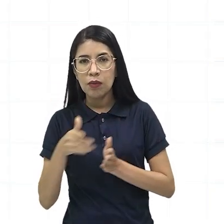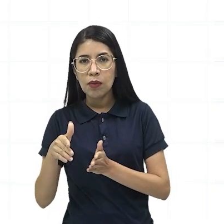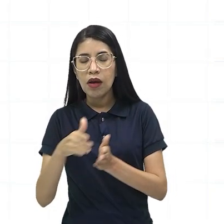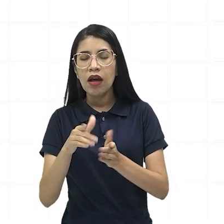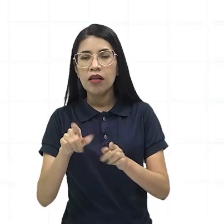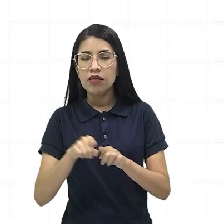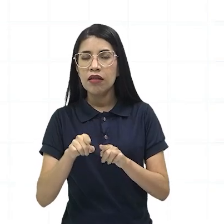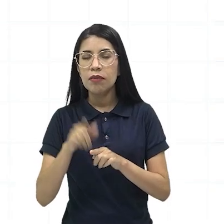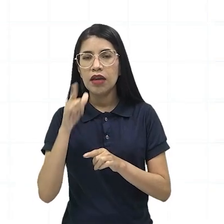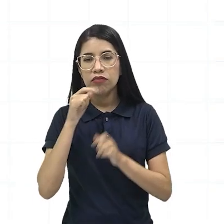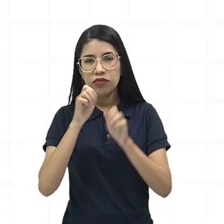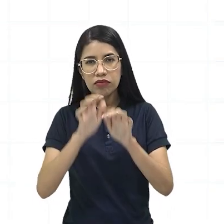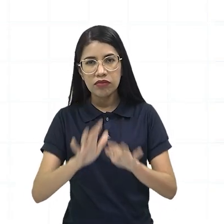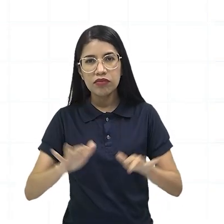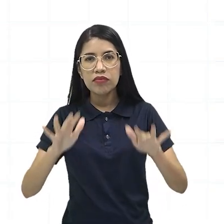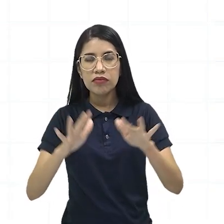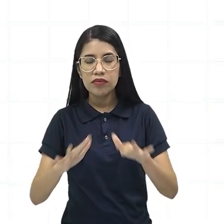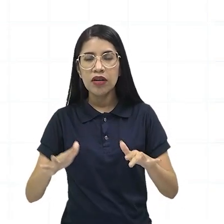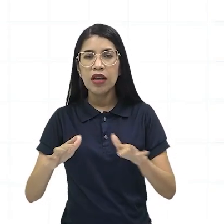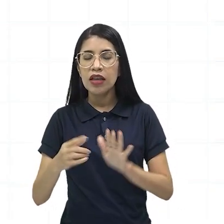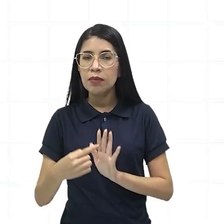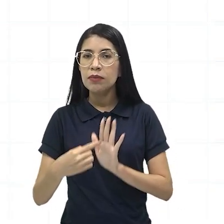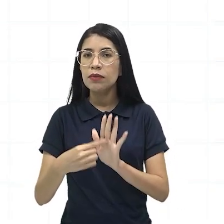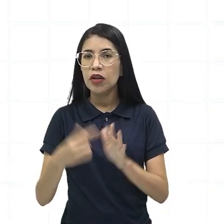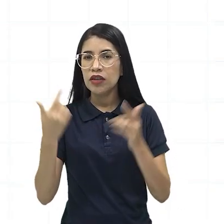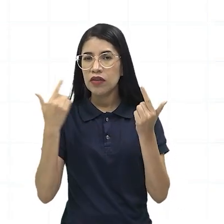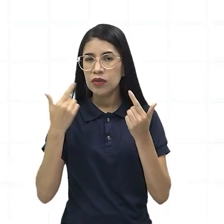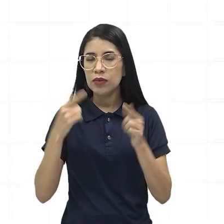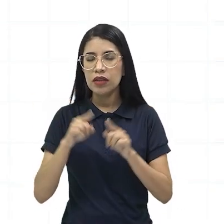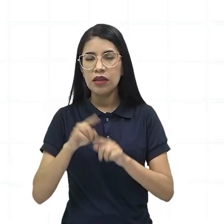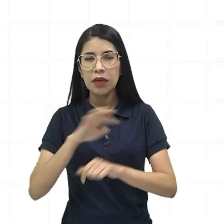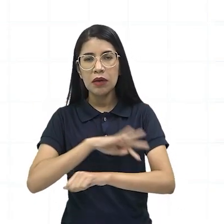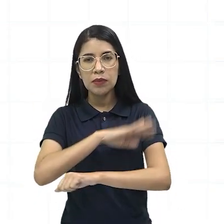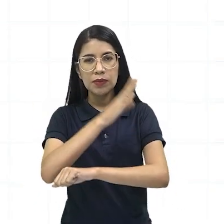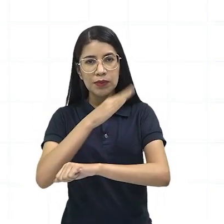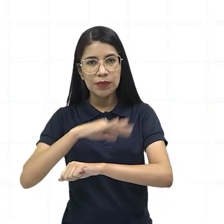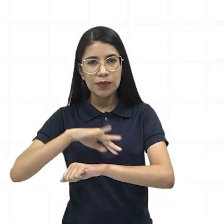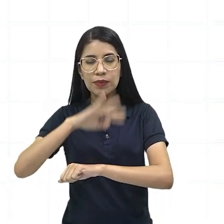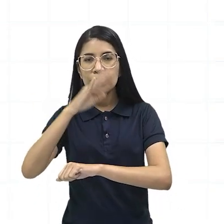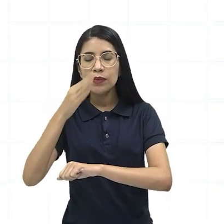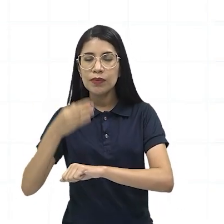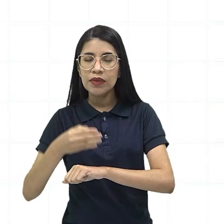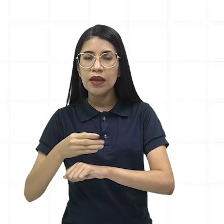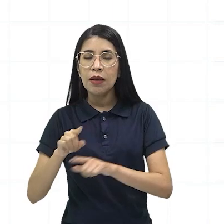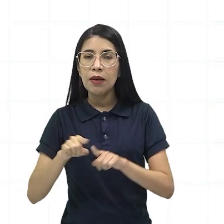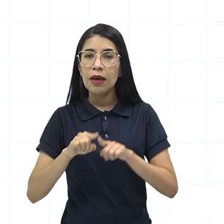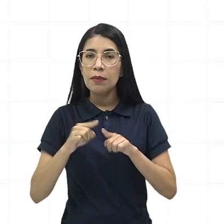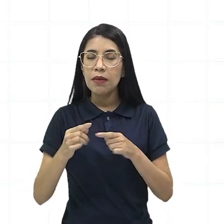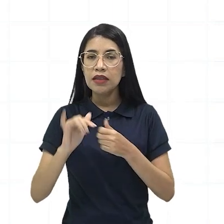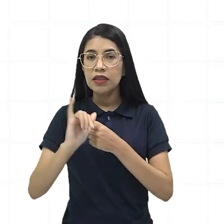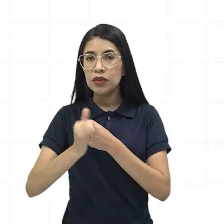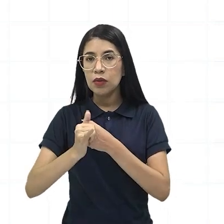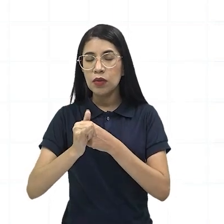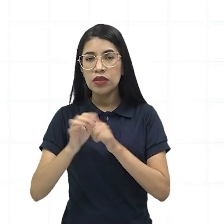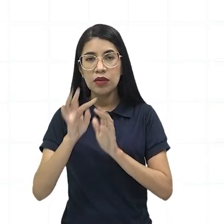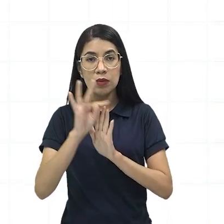tempestuosos, todos eles trazem essa ideia de aventura, né? Montanhas majestosas, mas como as crônicas são pequenas, elas